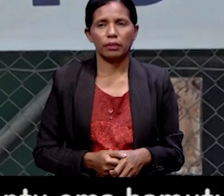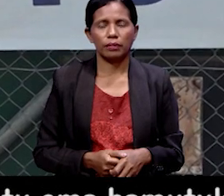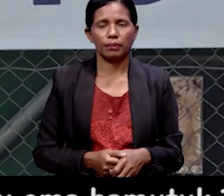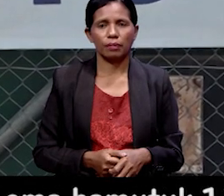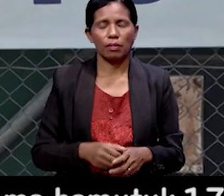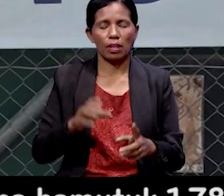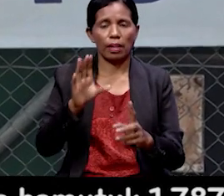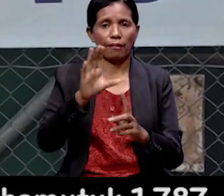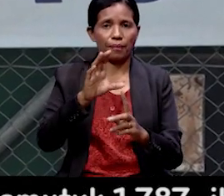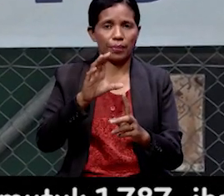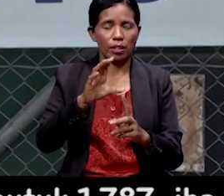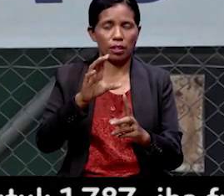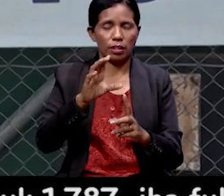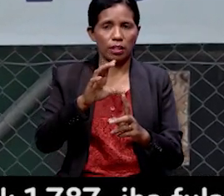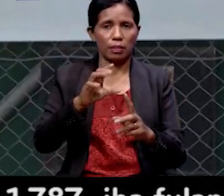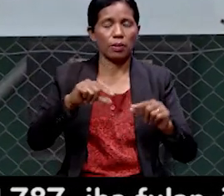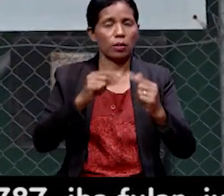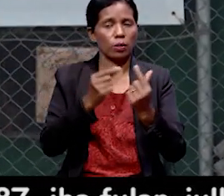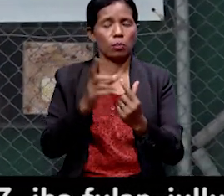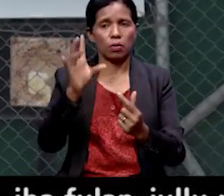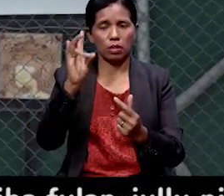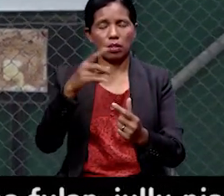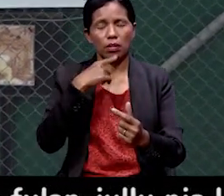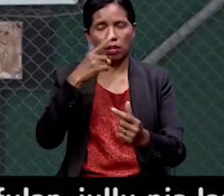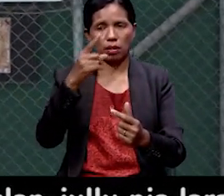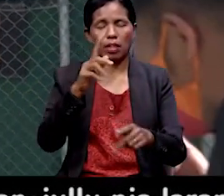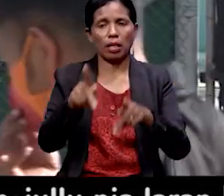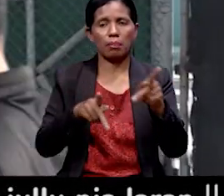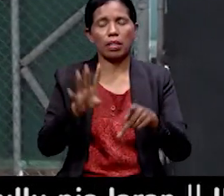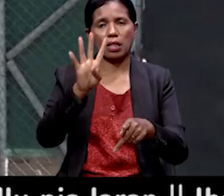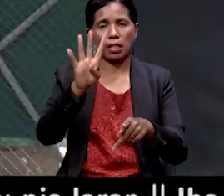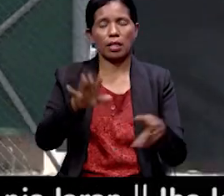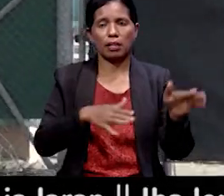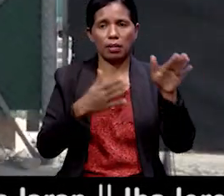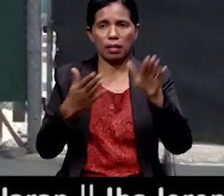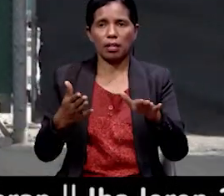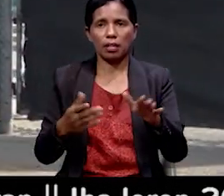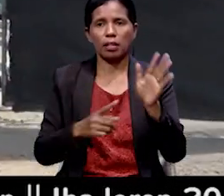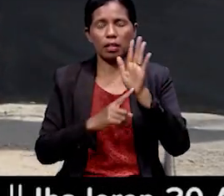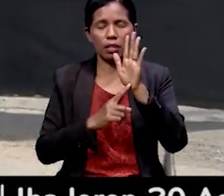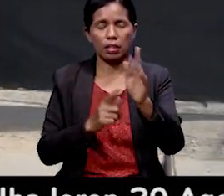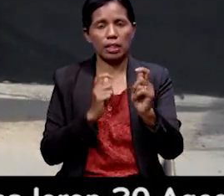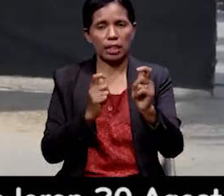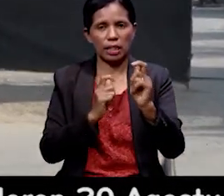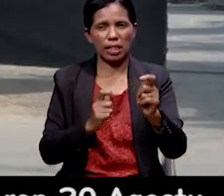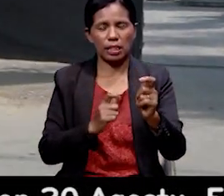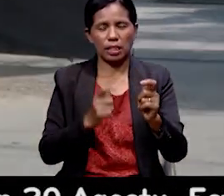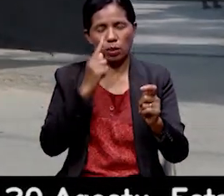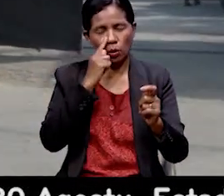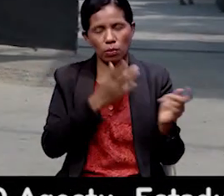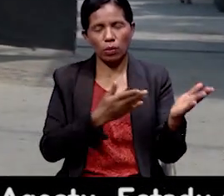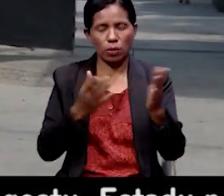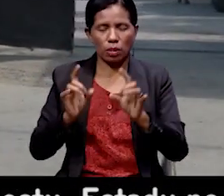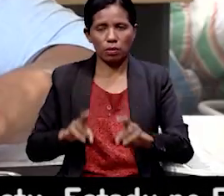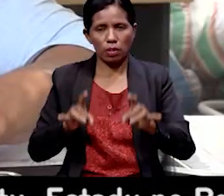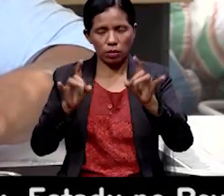Coordenador Pilar Seti Nilton do Carmo da Silva Hateteng, cidadão Nainhat nebe mate ne, nha amostra haruka ona Bahia Austrália, hodi halo